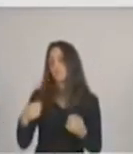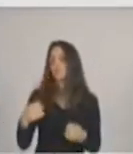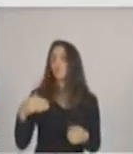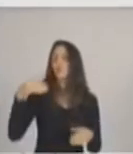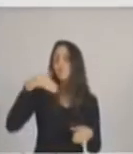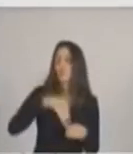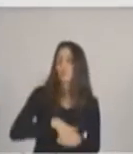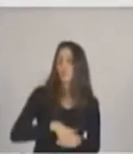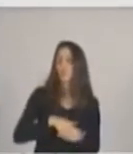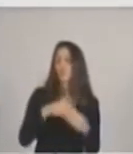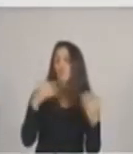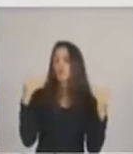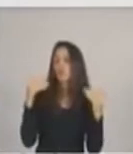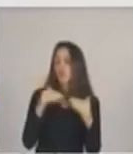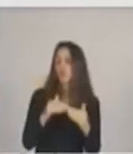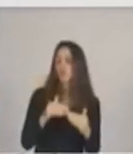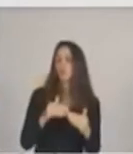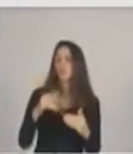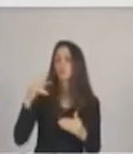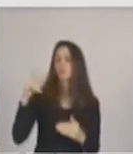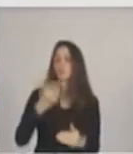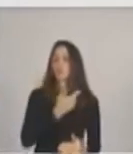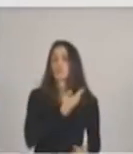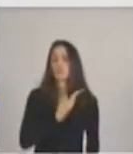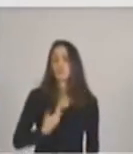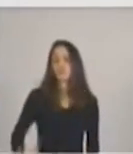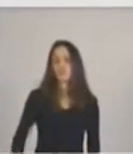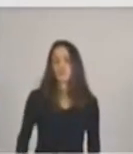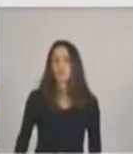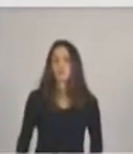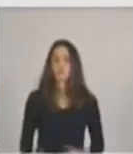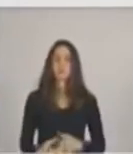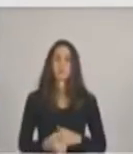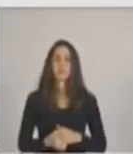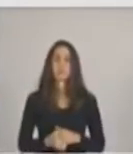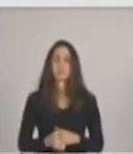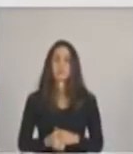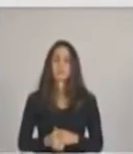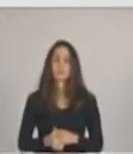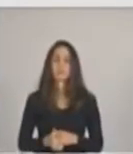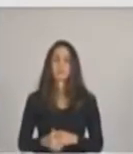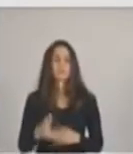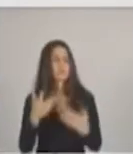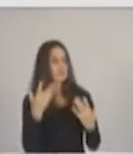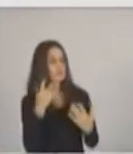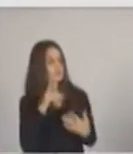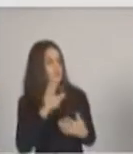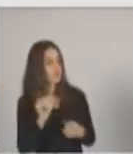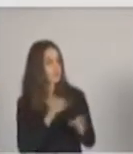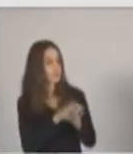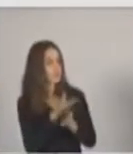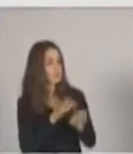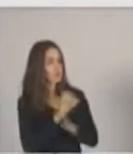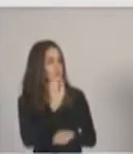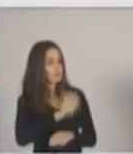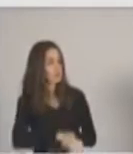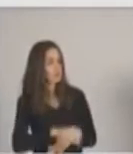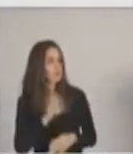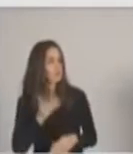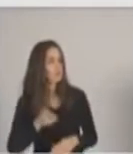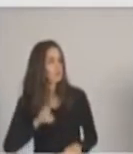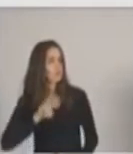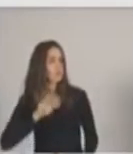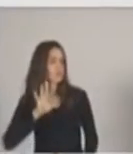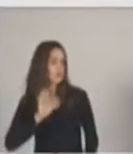como vice-líder, tem que pedir voto. Nós vamos caminhar o voto, sim, pela manutenção do veto.